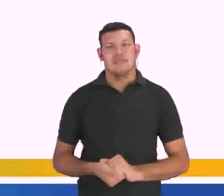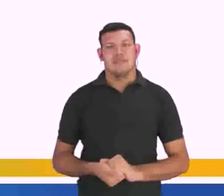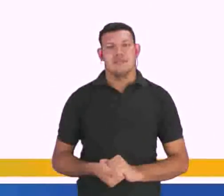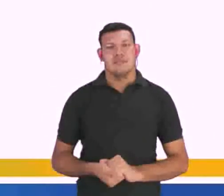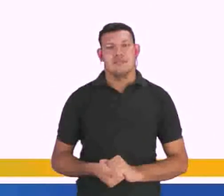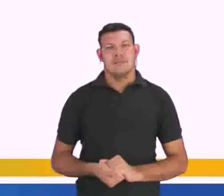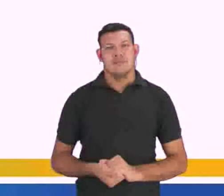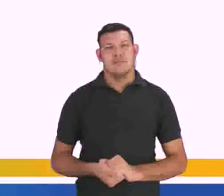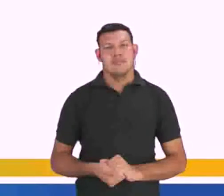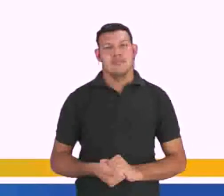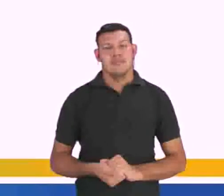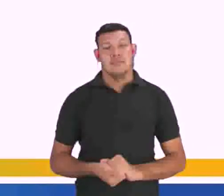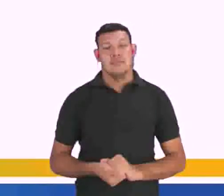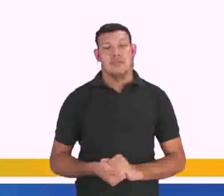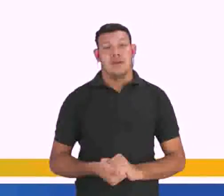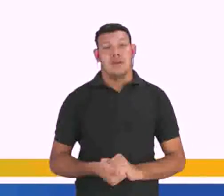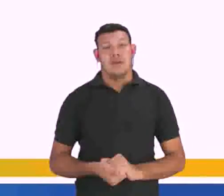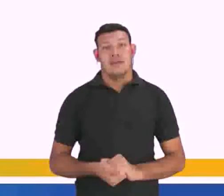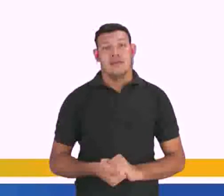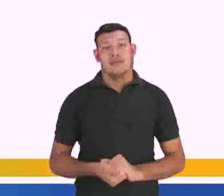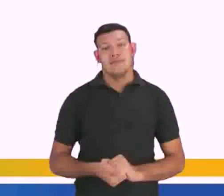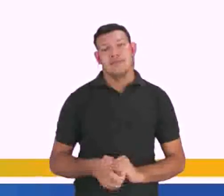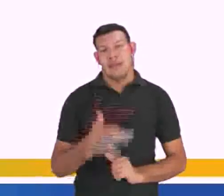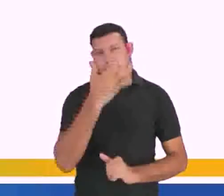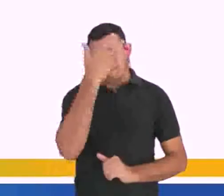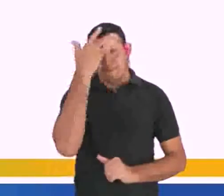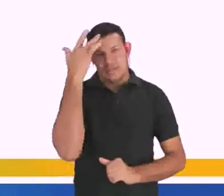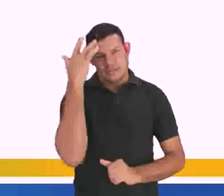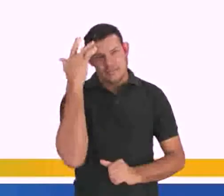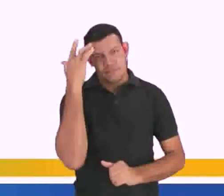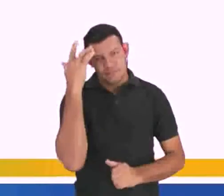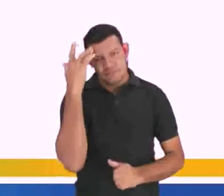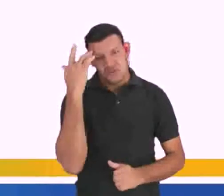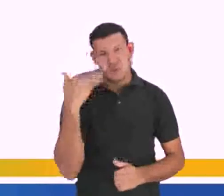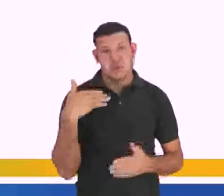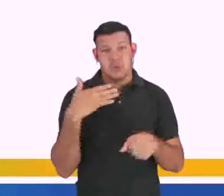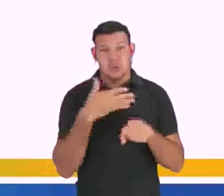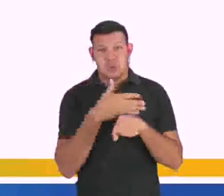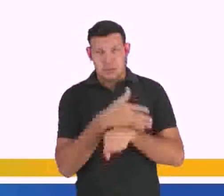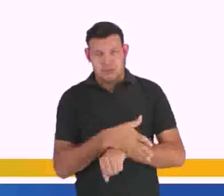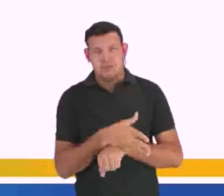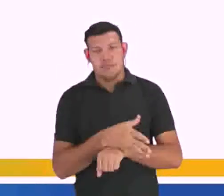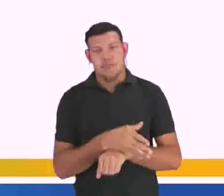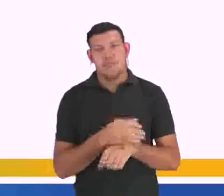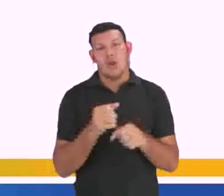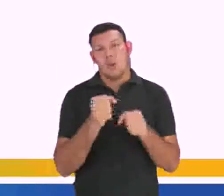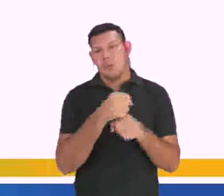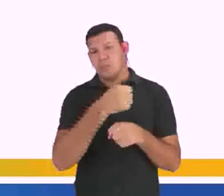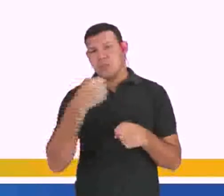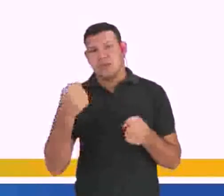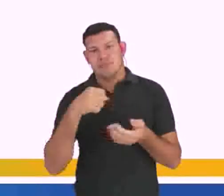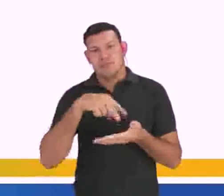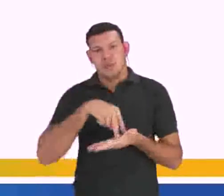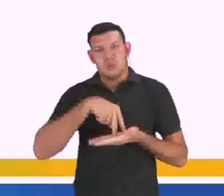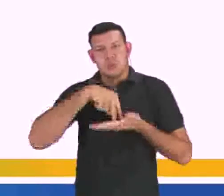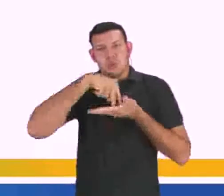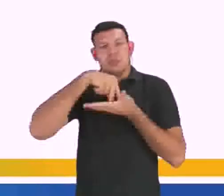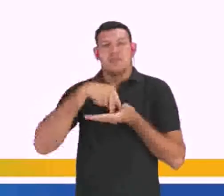Quem nunca entrou no elevador e jogou conversa fora sobre como está o clima? Mesmo nos